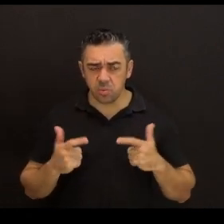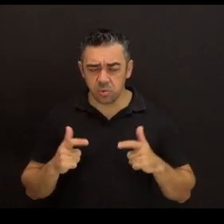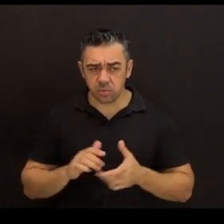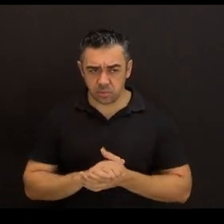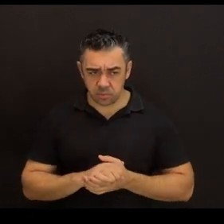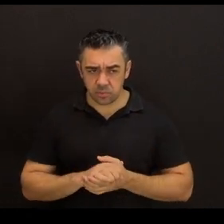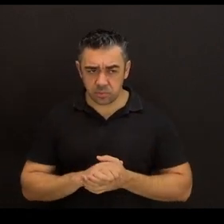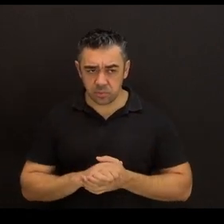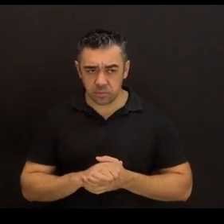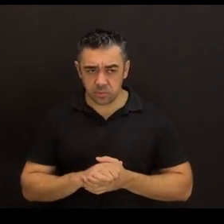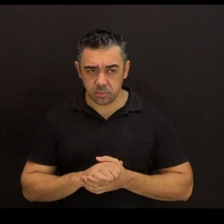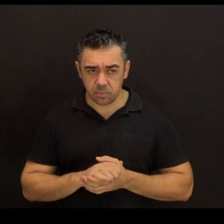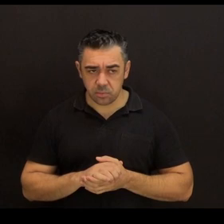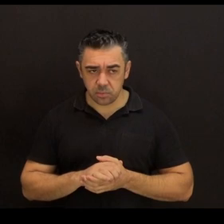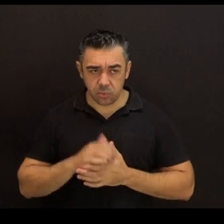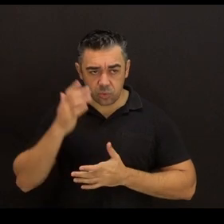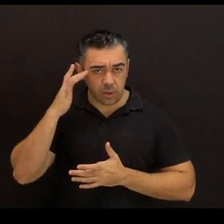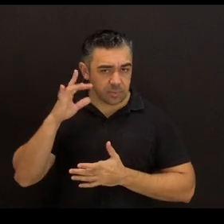criminosa